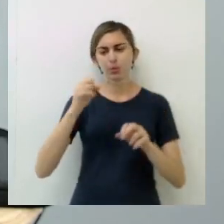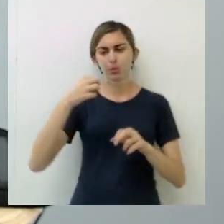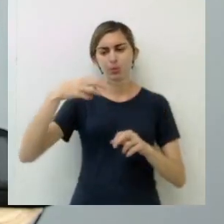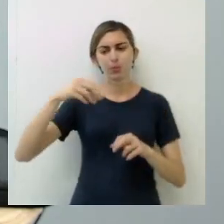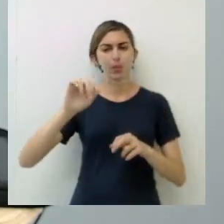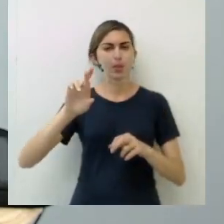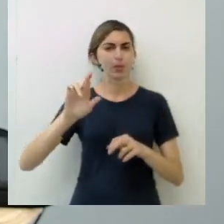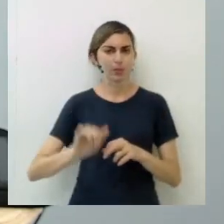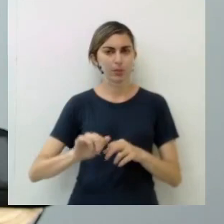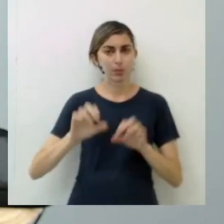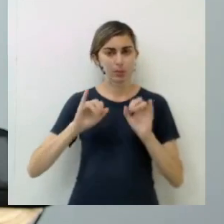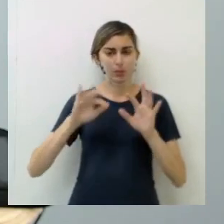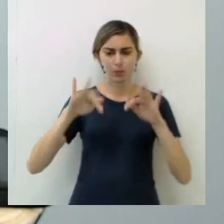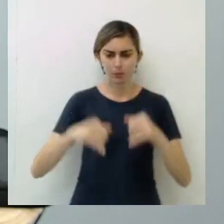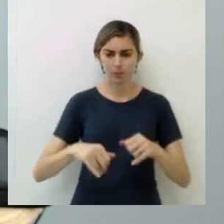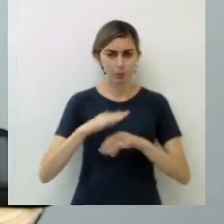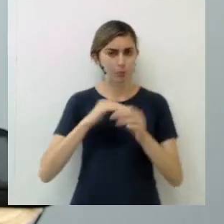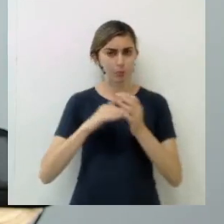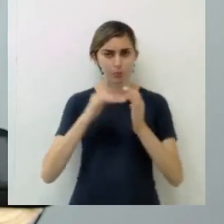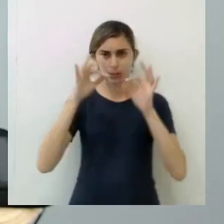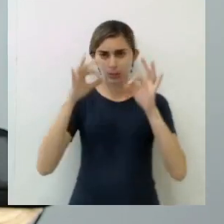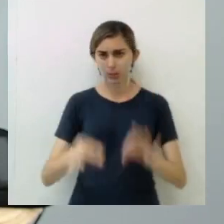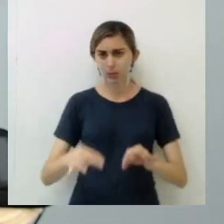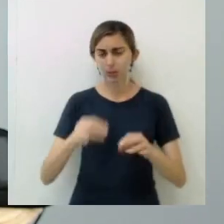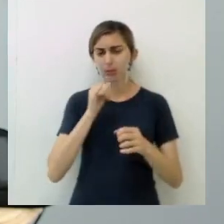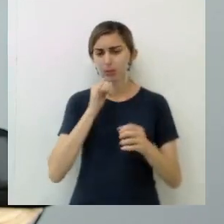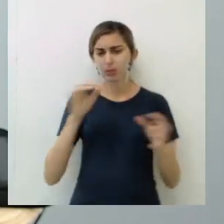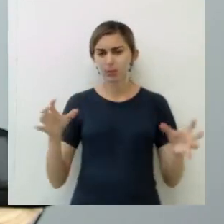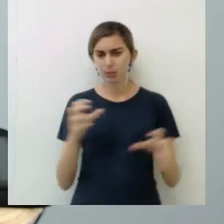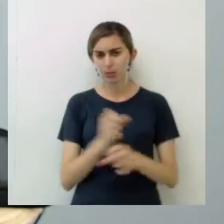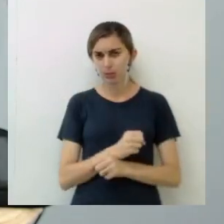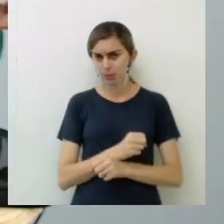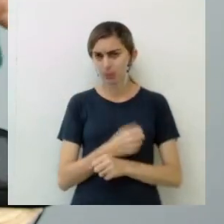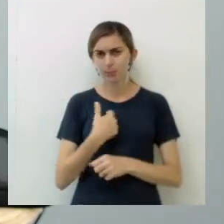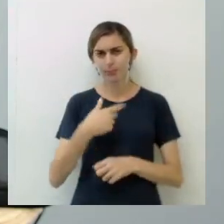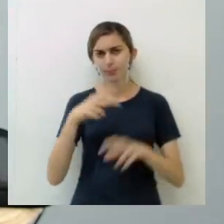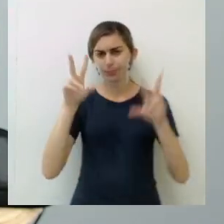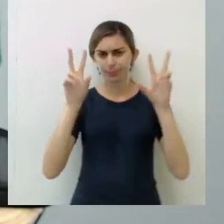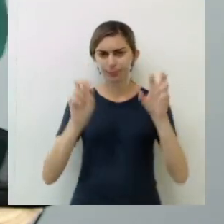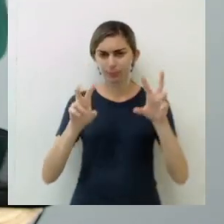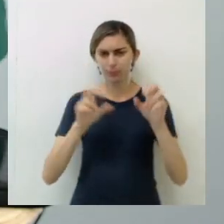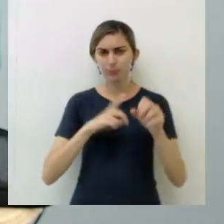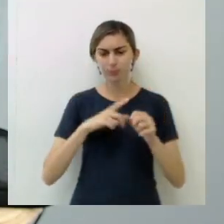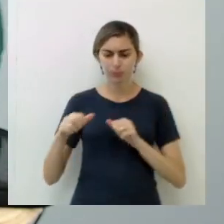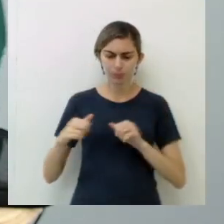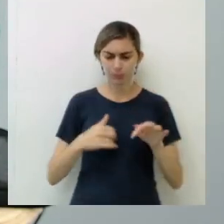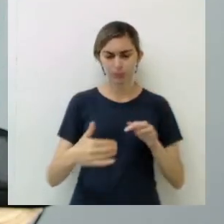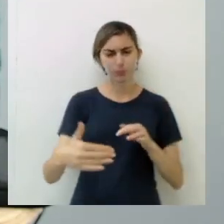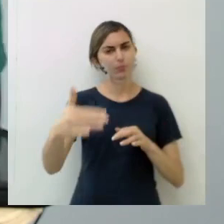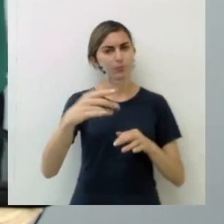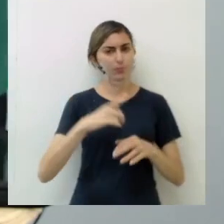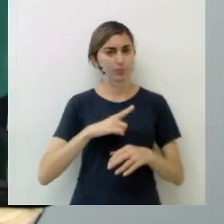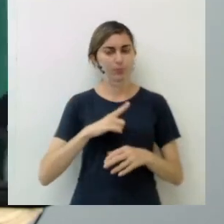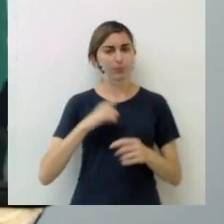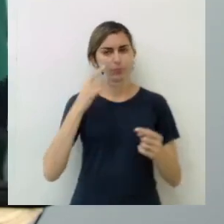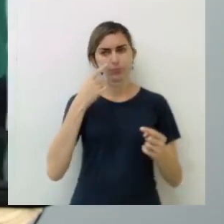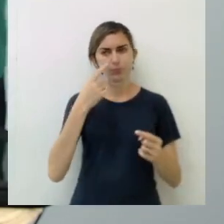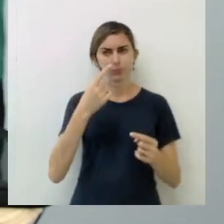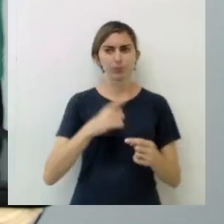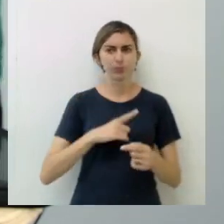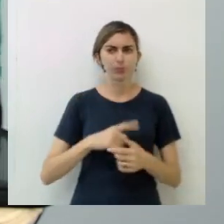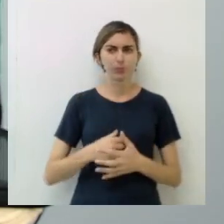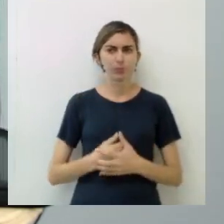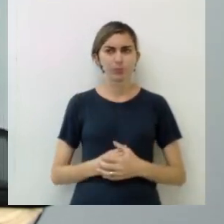Ao final, se tudo der certo, a gente faz alguns exemplos para fechar e amarrar esse tema para a semana que vem, tá certo? Observa